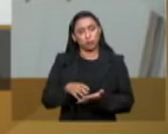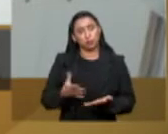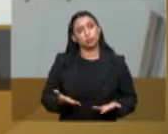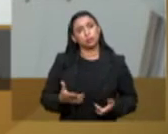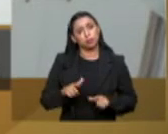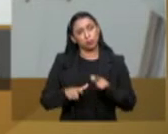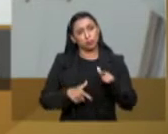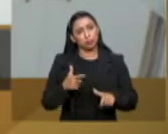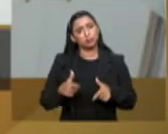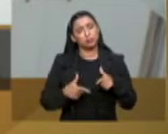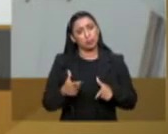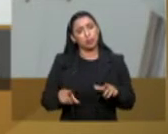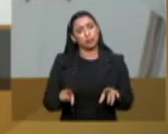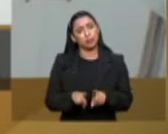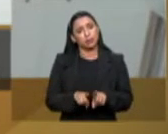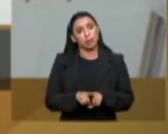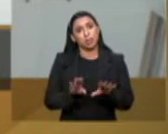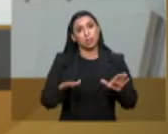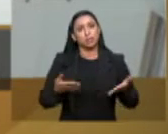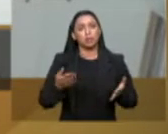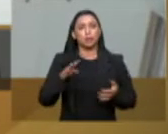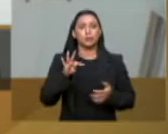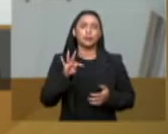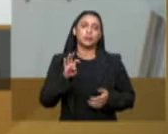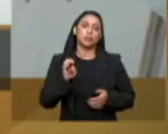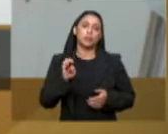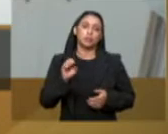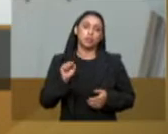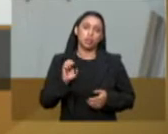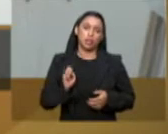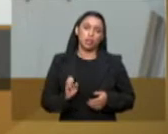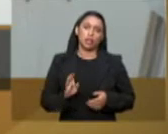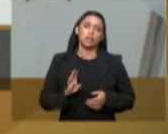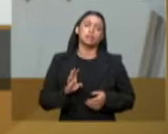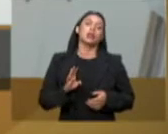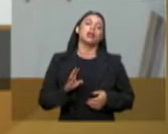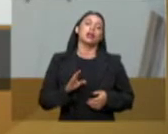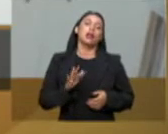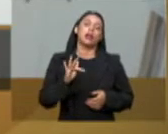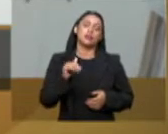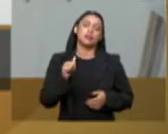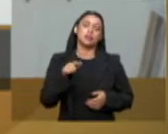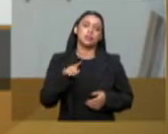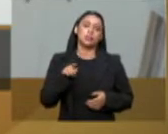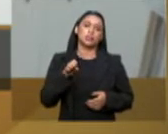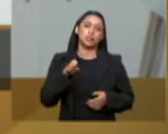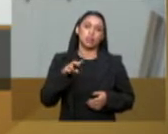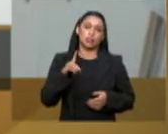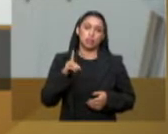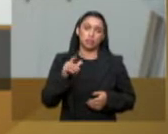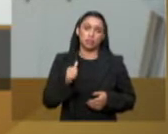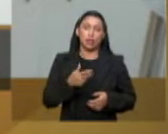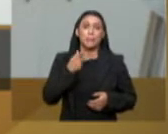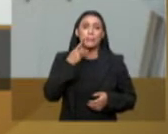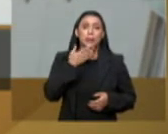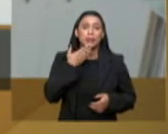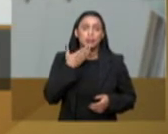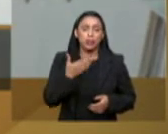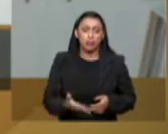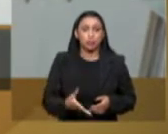produtivos. Então, como tese subsidiária, excelências, a Fazenda Nacional pugna que, se vossas